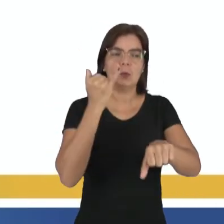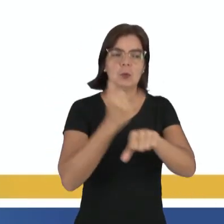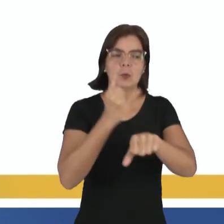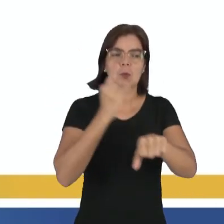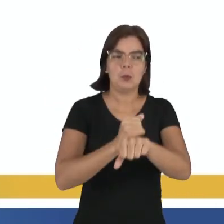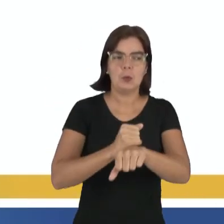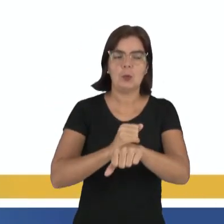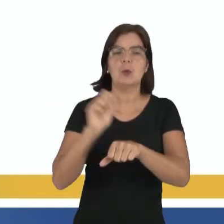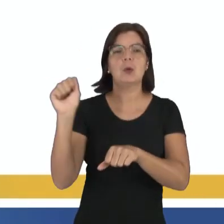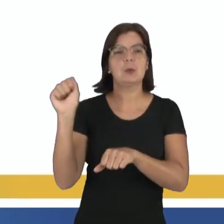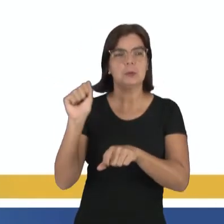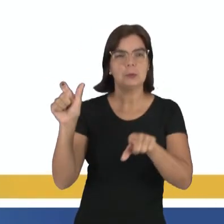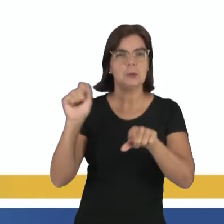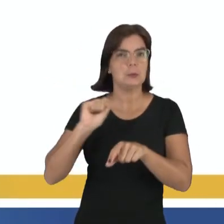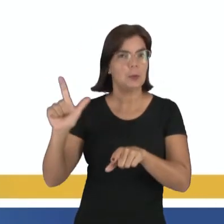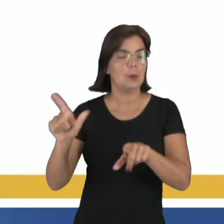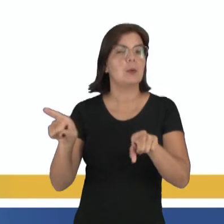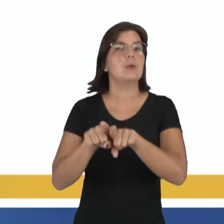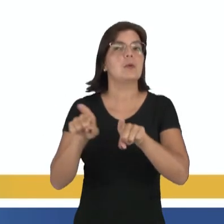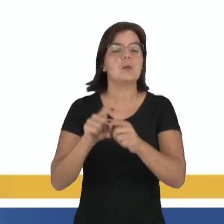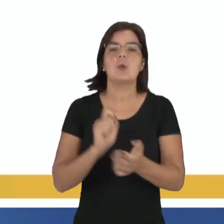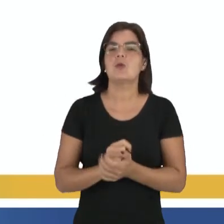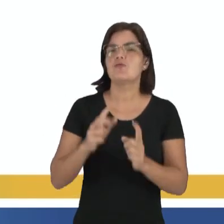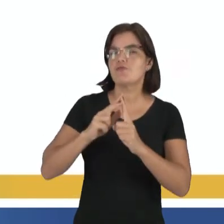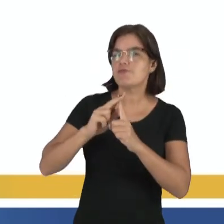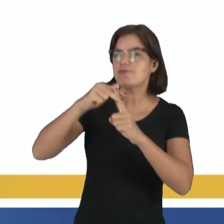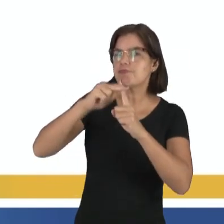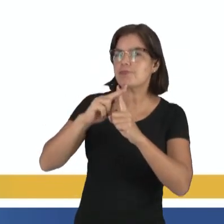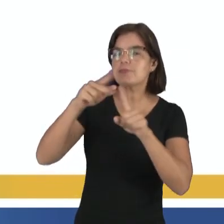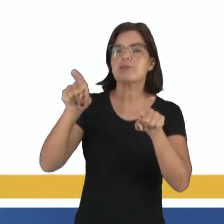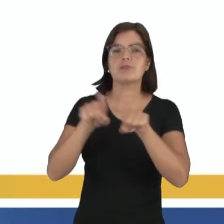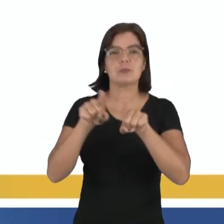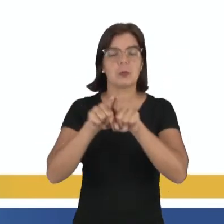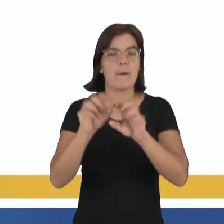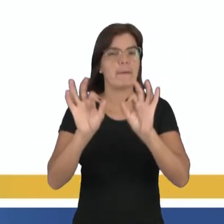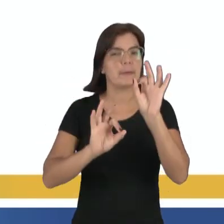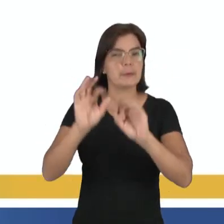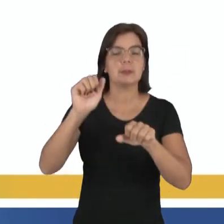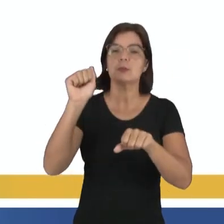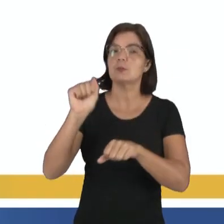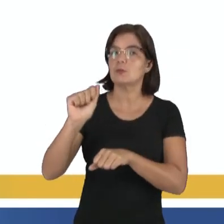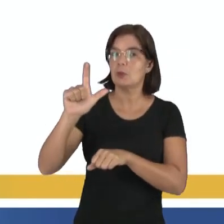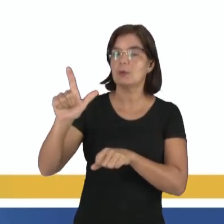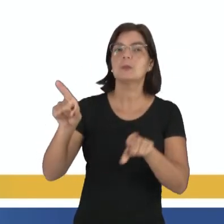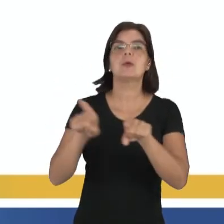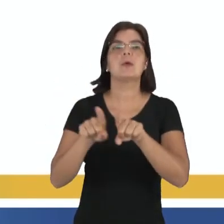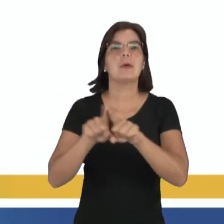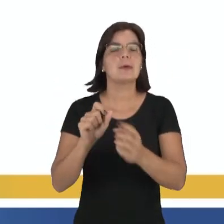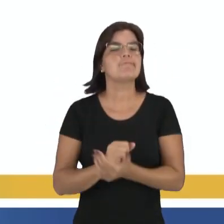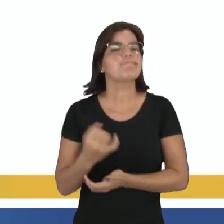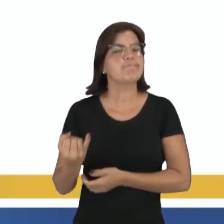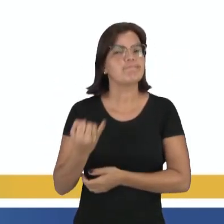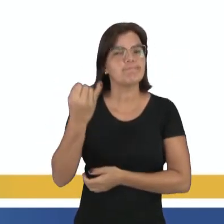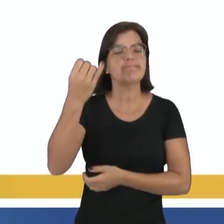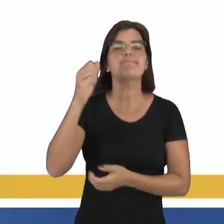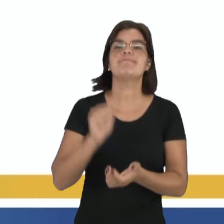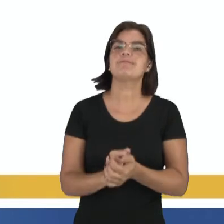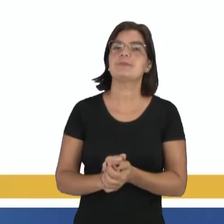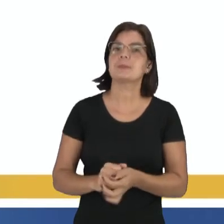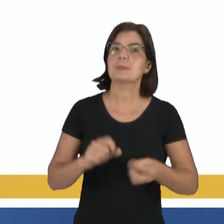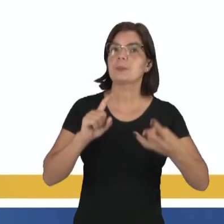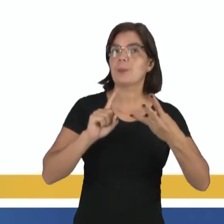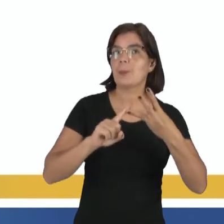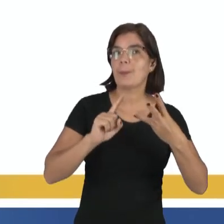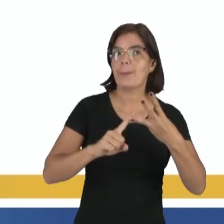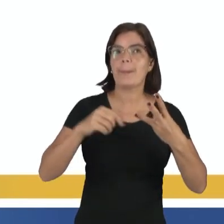são essas latinhas de refrigerante, várias bebidas feitas de alumínio. É a principal fonte natural de alumínio,